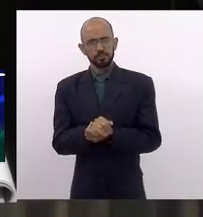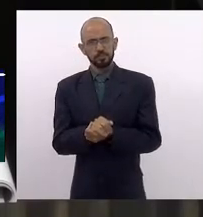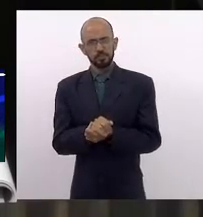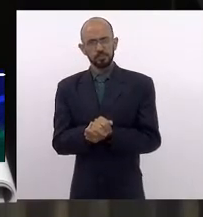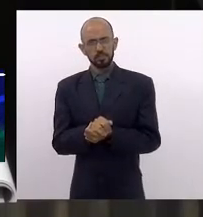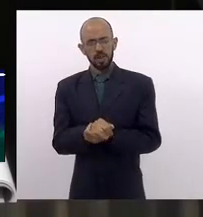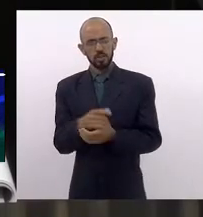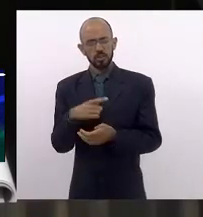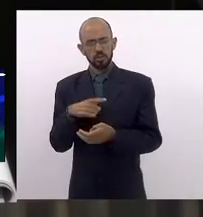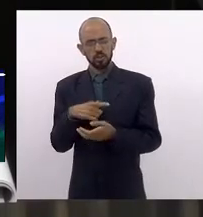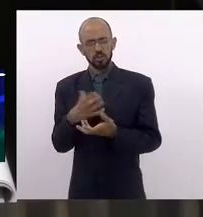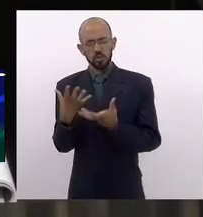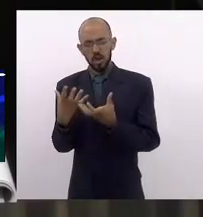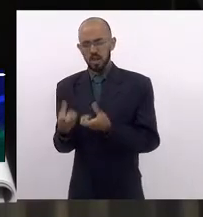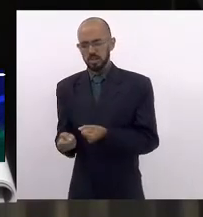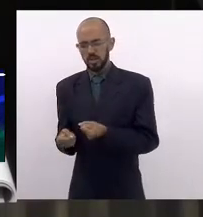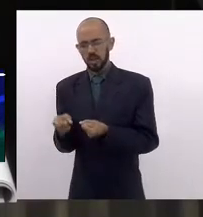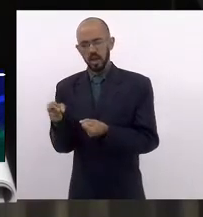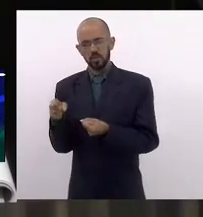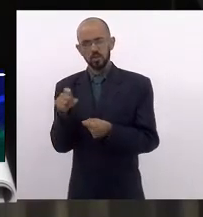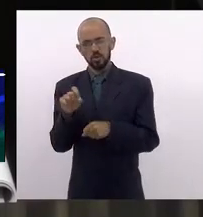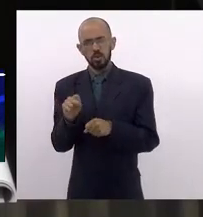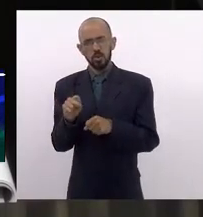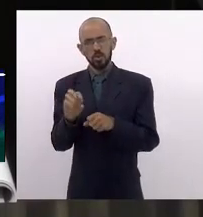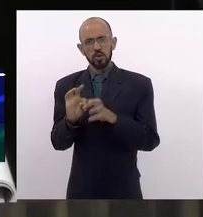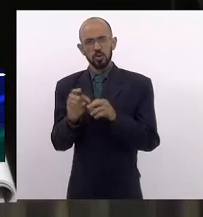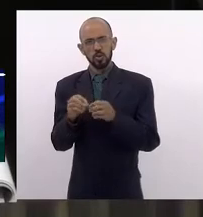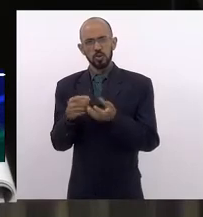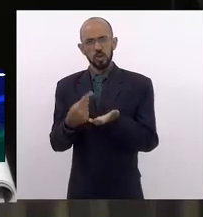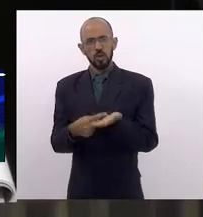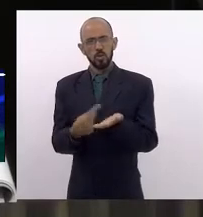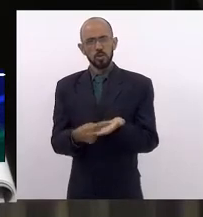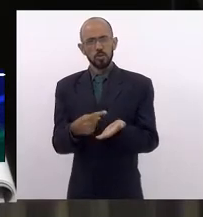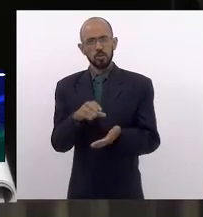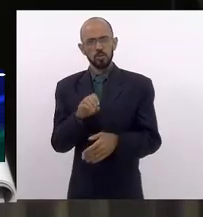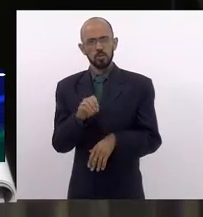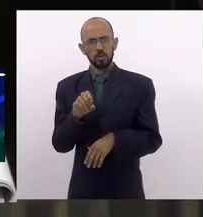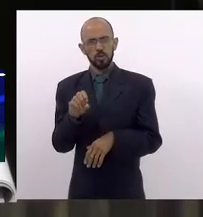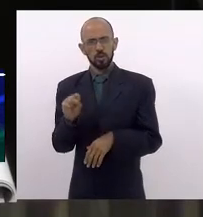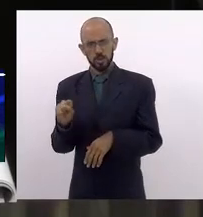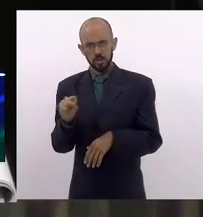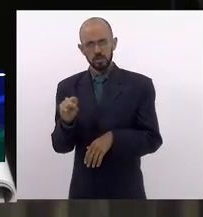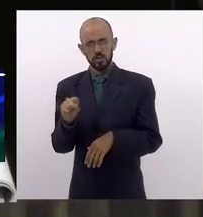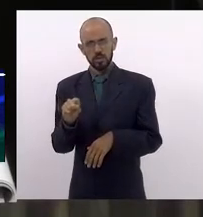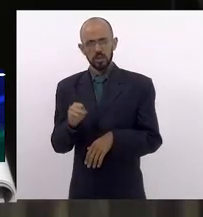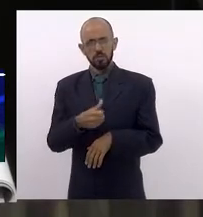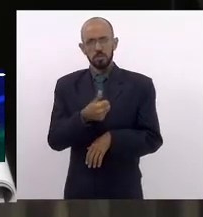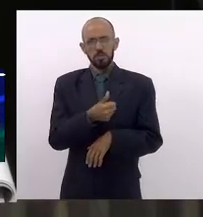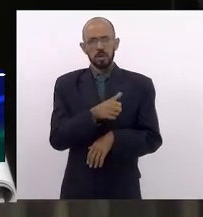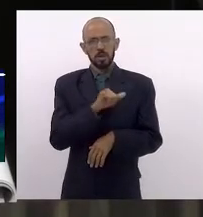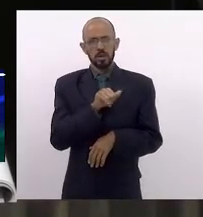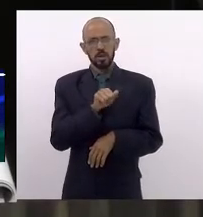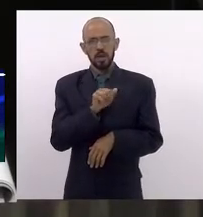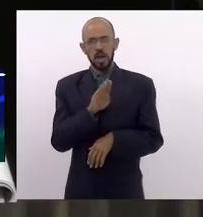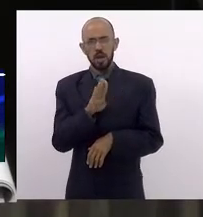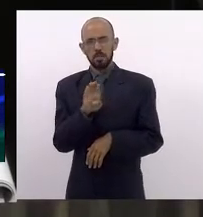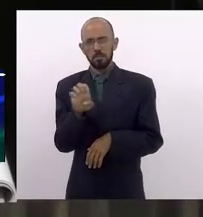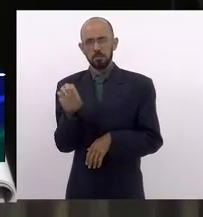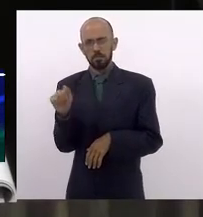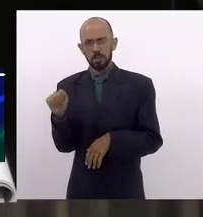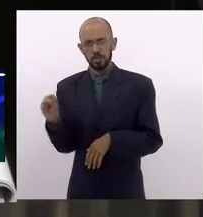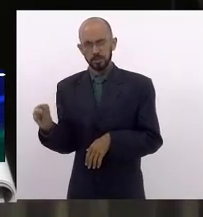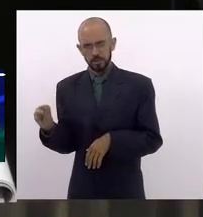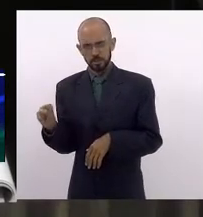comprometido para chamada esoecies uma delas ela yabás e a outra une saiu saúde